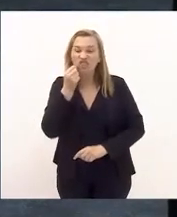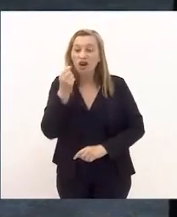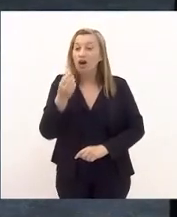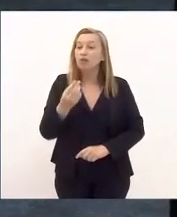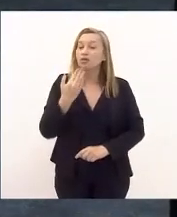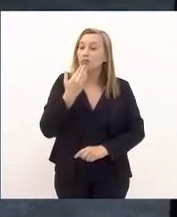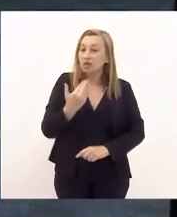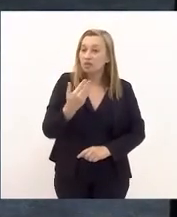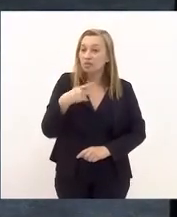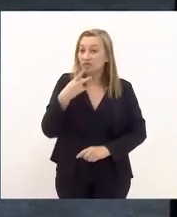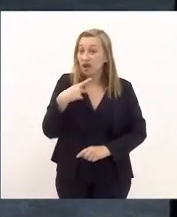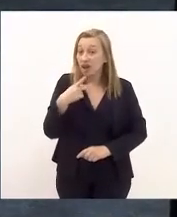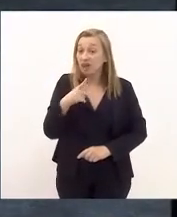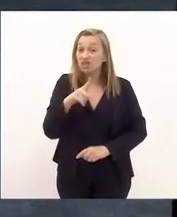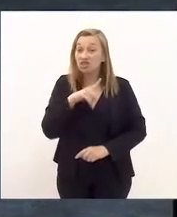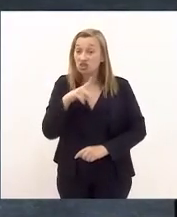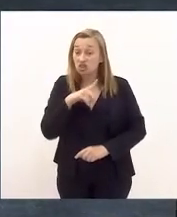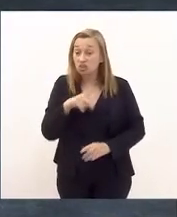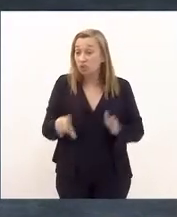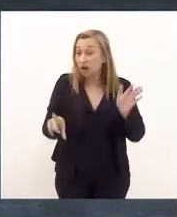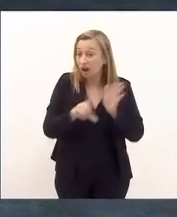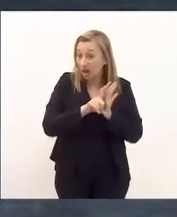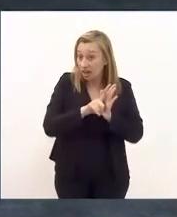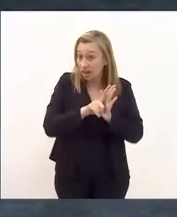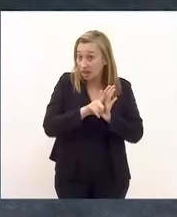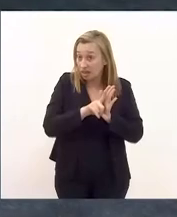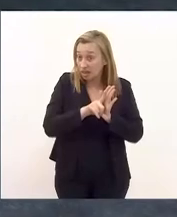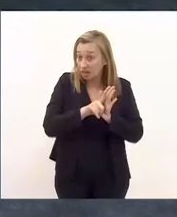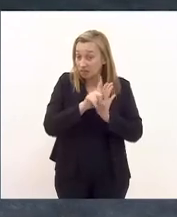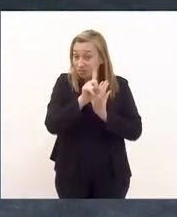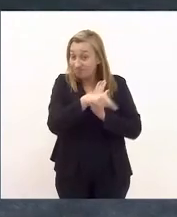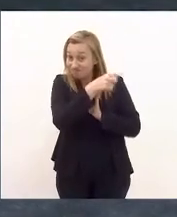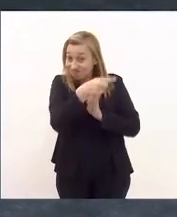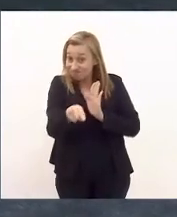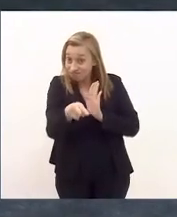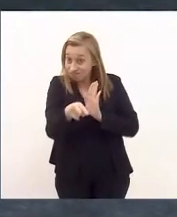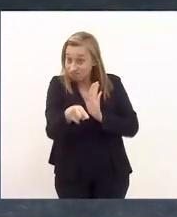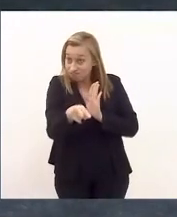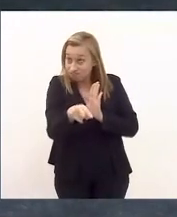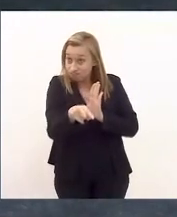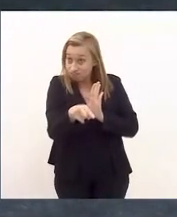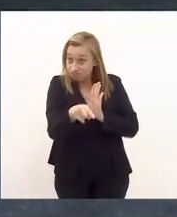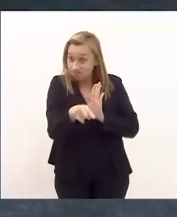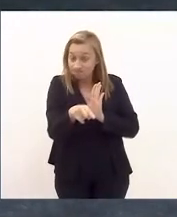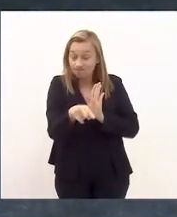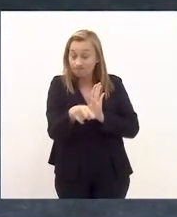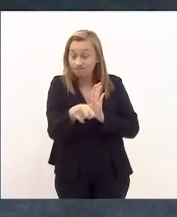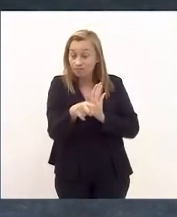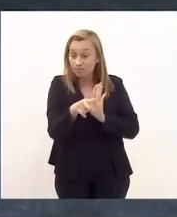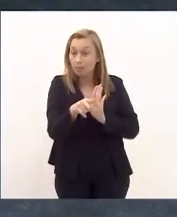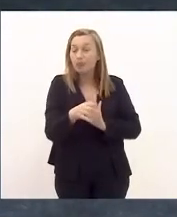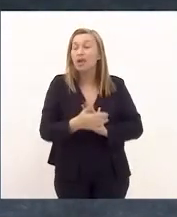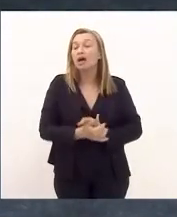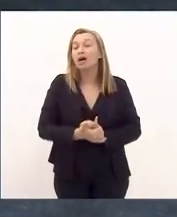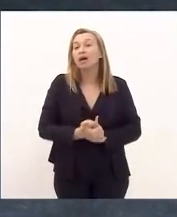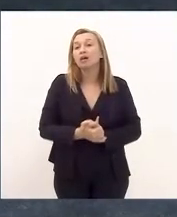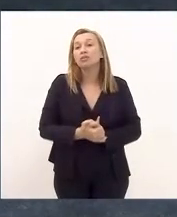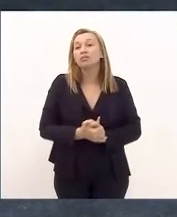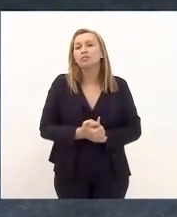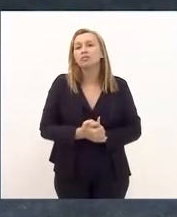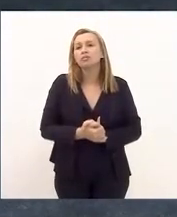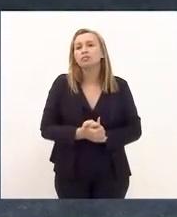né? Porque tinha uma legislação que foi cancelada, que foi suspensa, eu não sei direito,